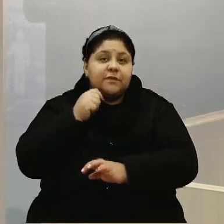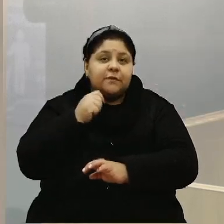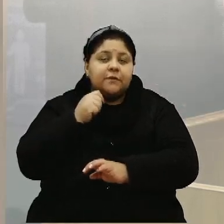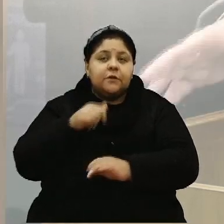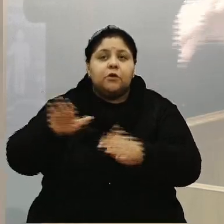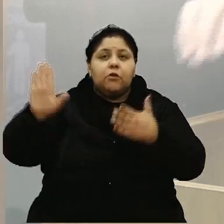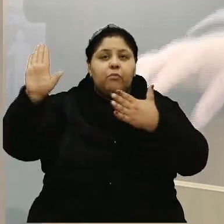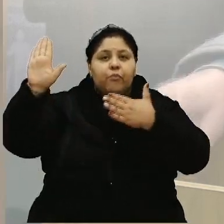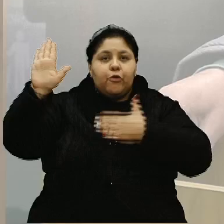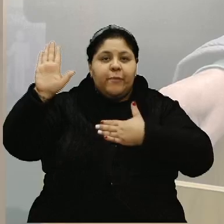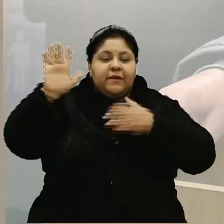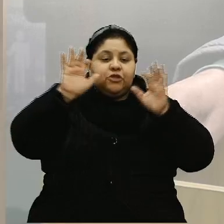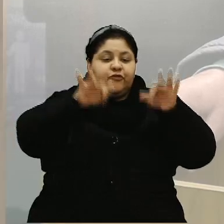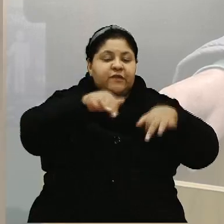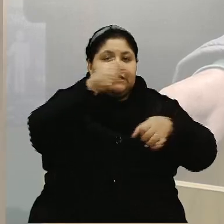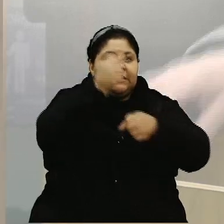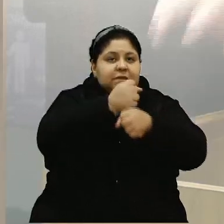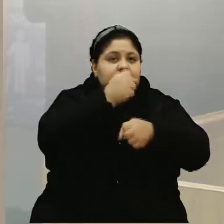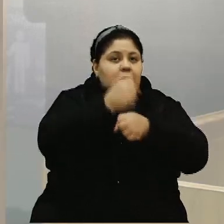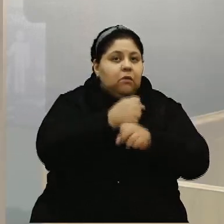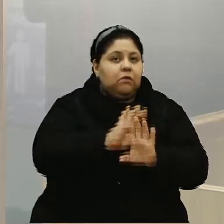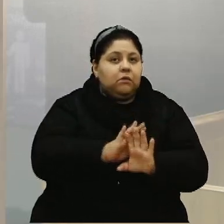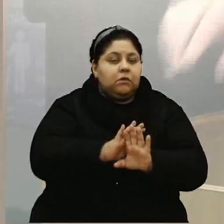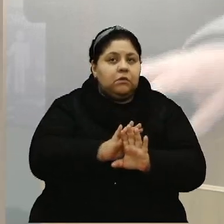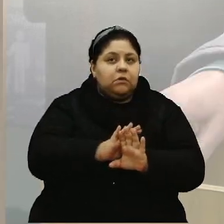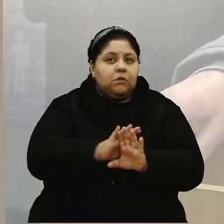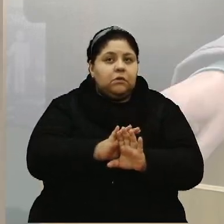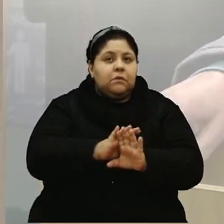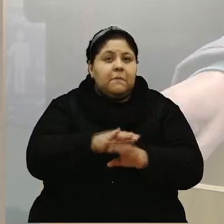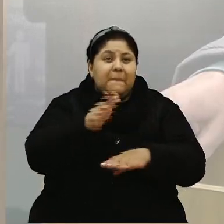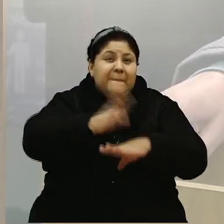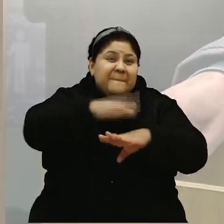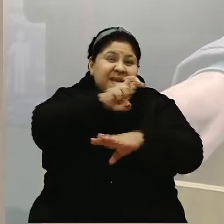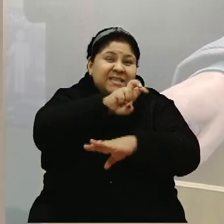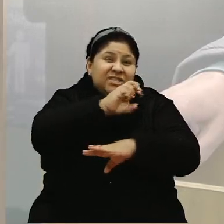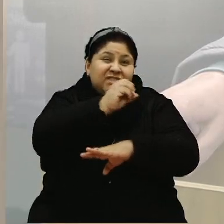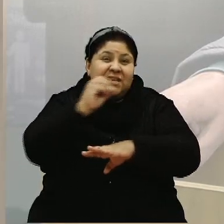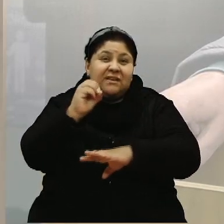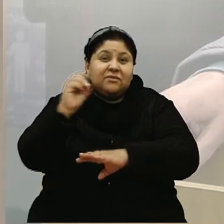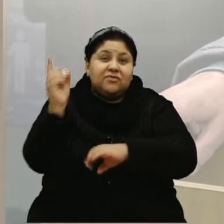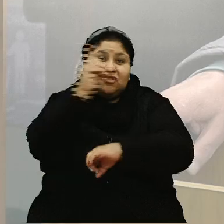Promessa de conclusão da obra. Já faz 500 e poucos dias.